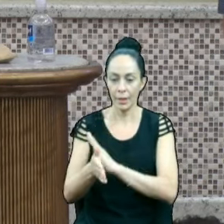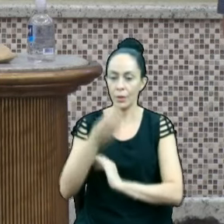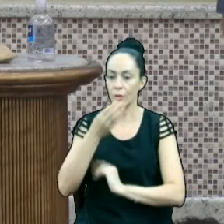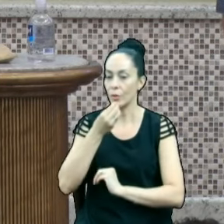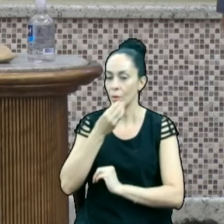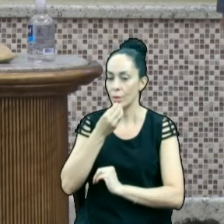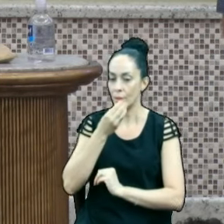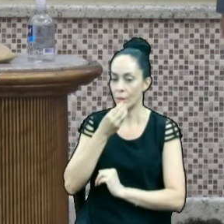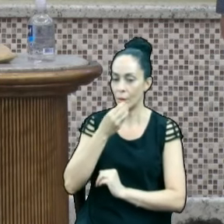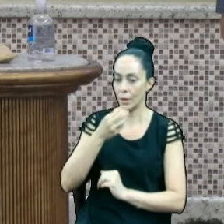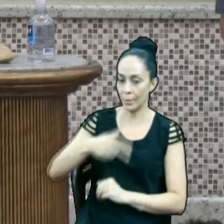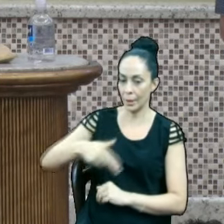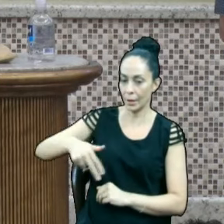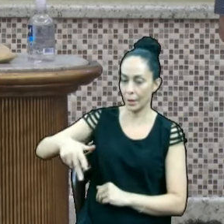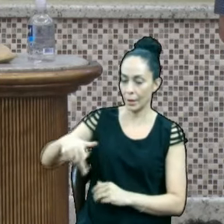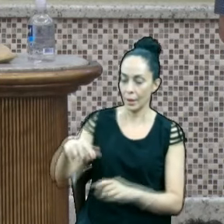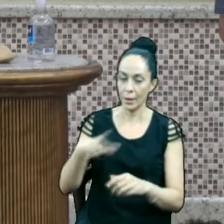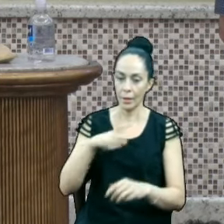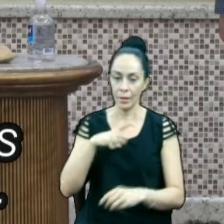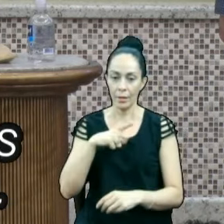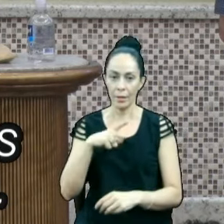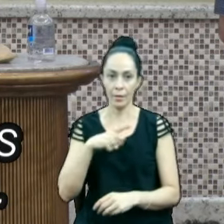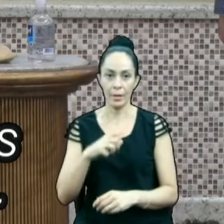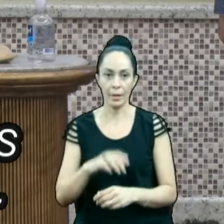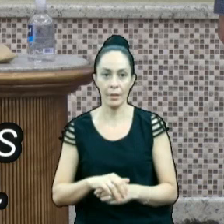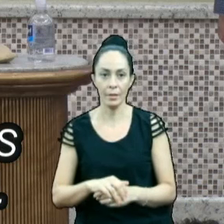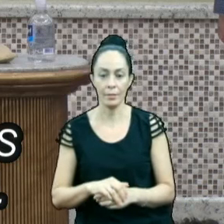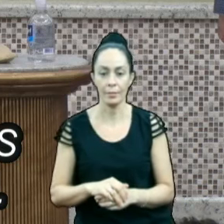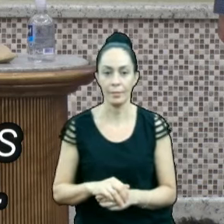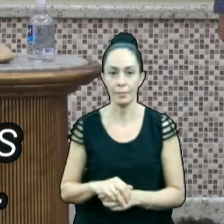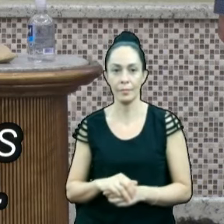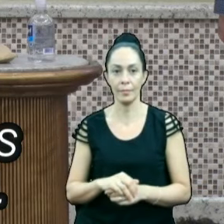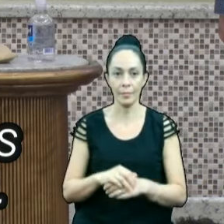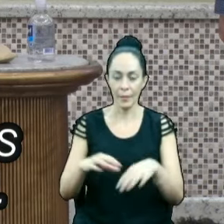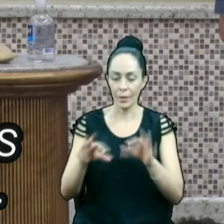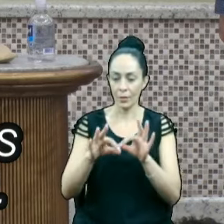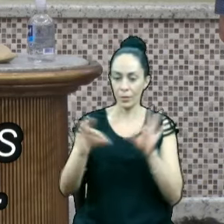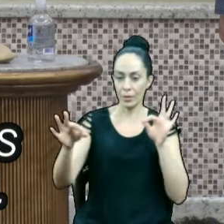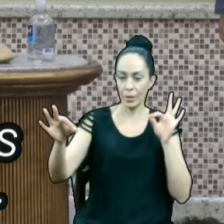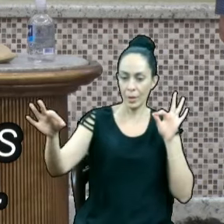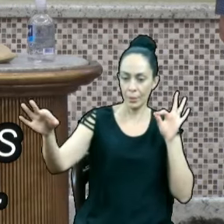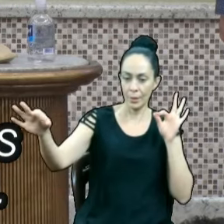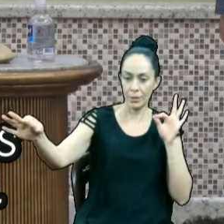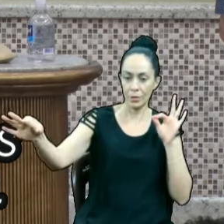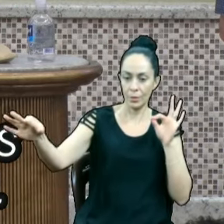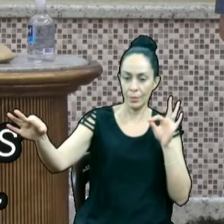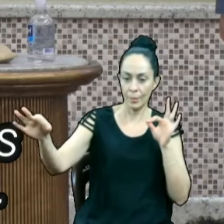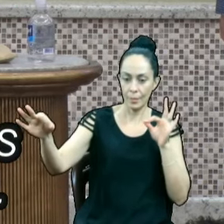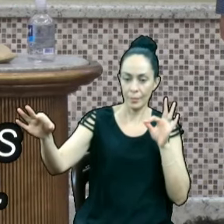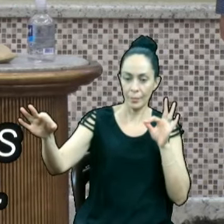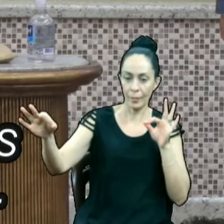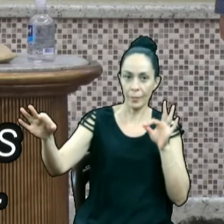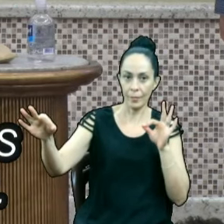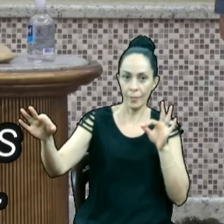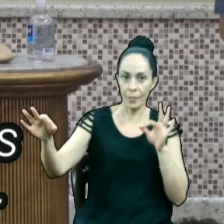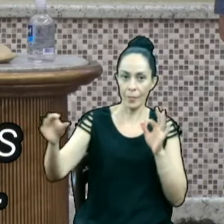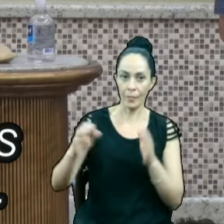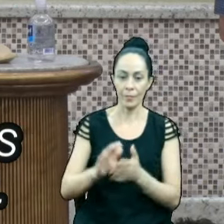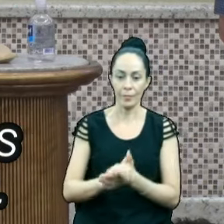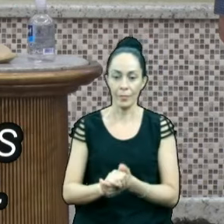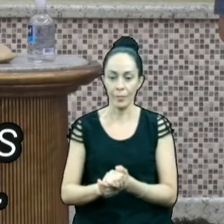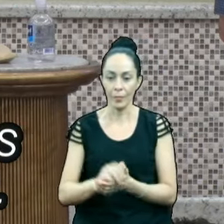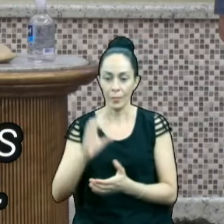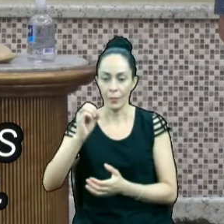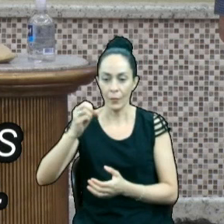tendo na mão um cordel de medir mediu mil côvados e me fez passar